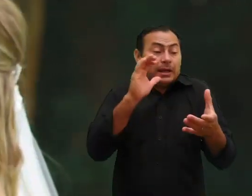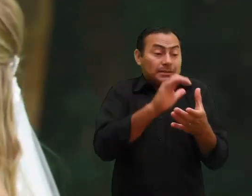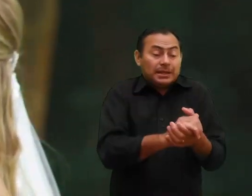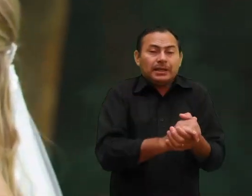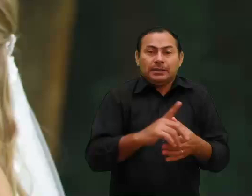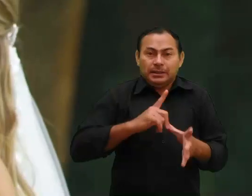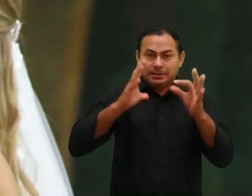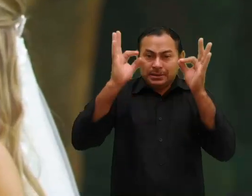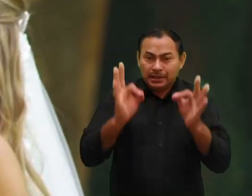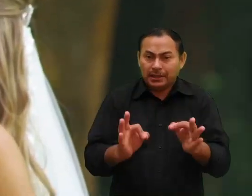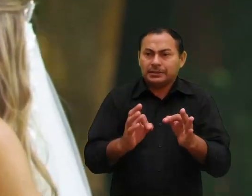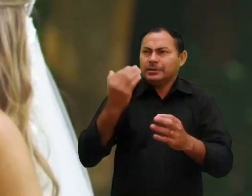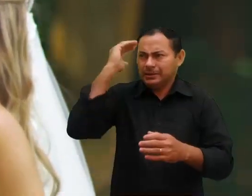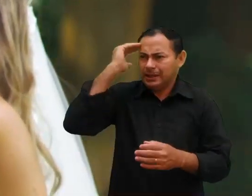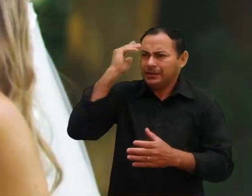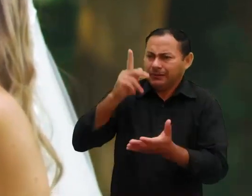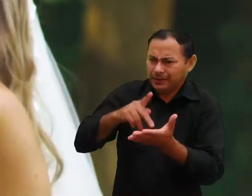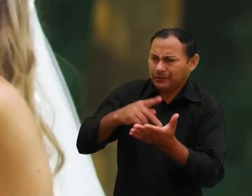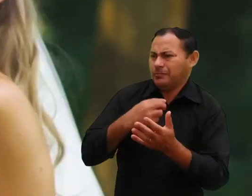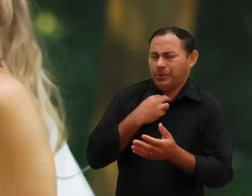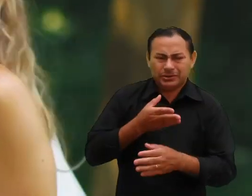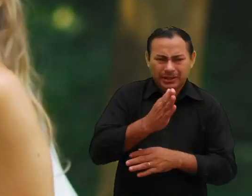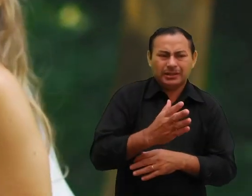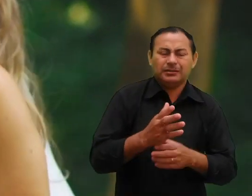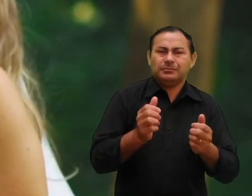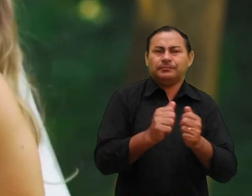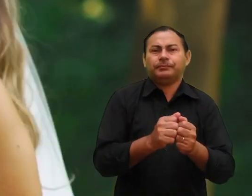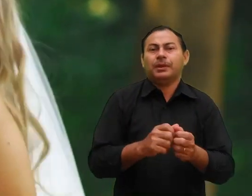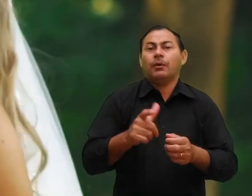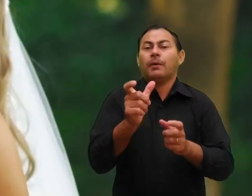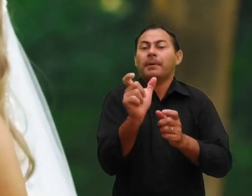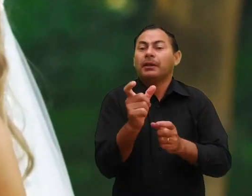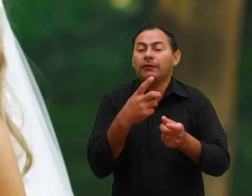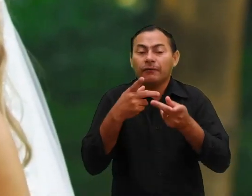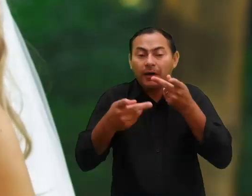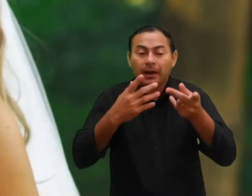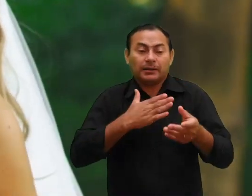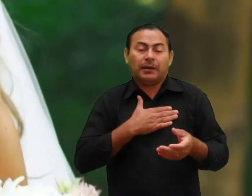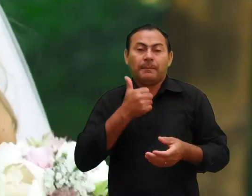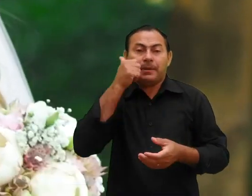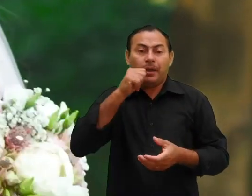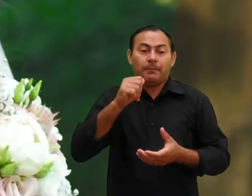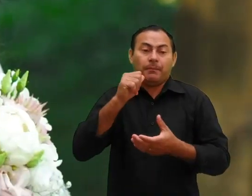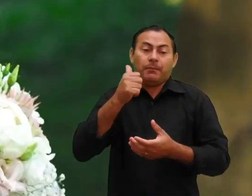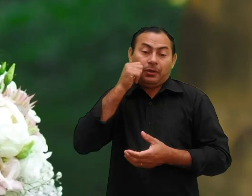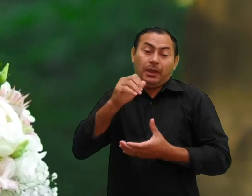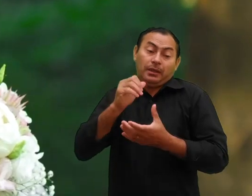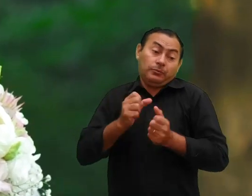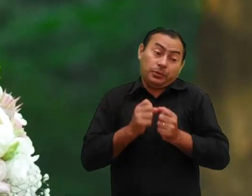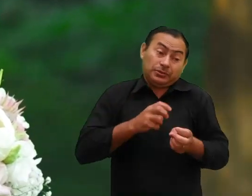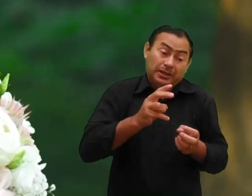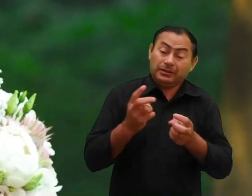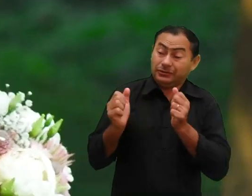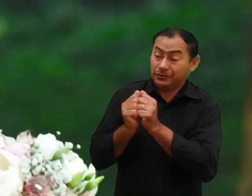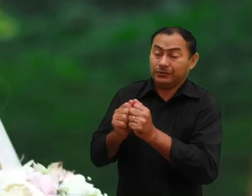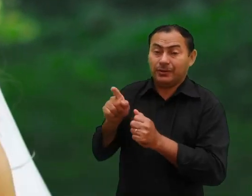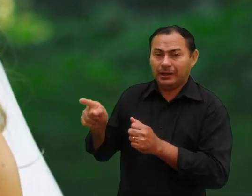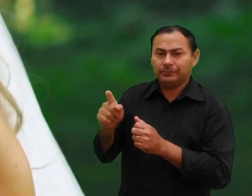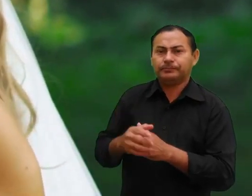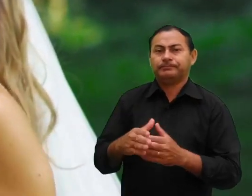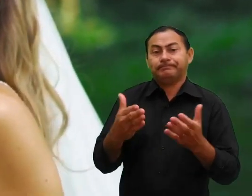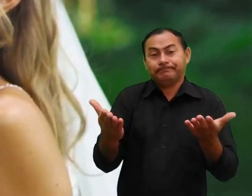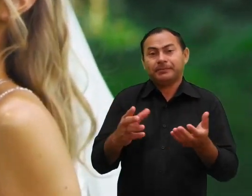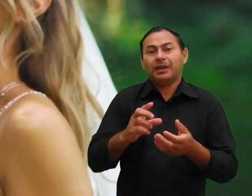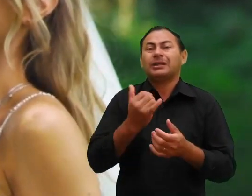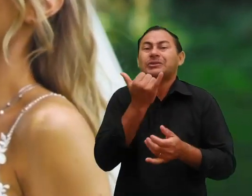de me casar. Tenho certeza que você me entende, não é? Em outras palavras, não vou por causa da minha mulher. Estas são algumas